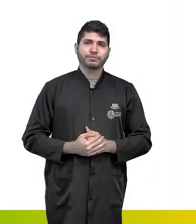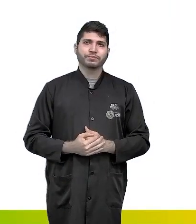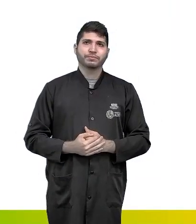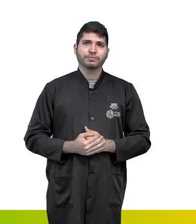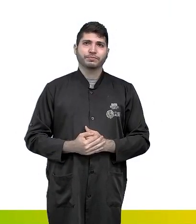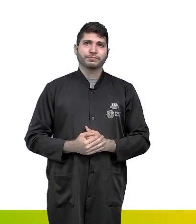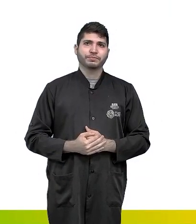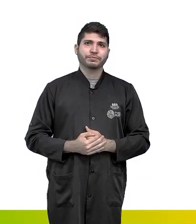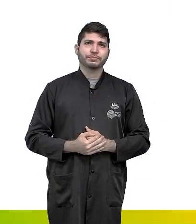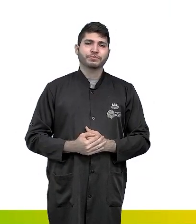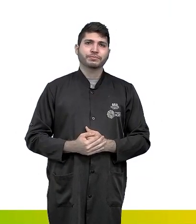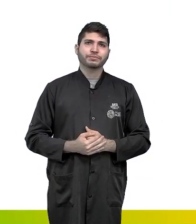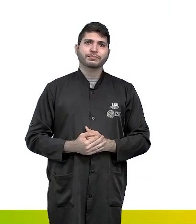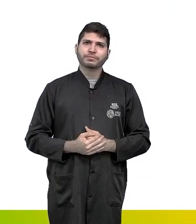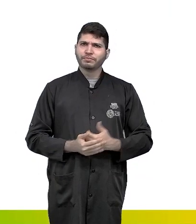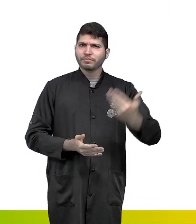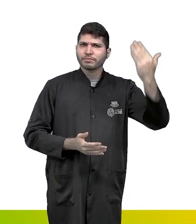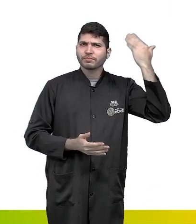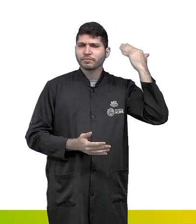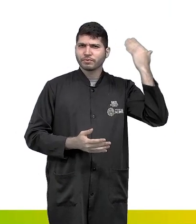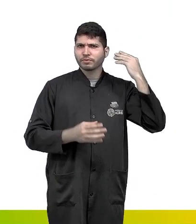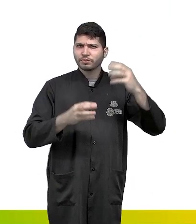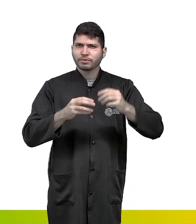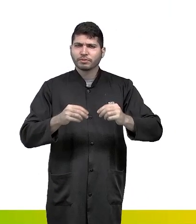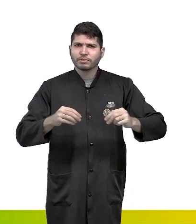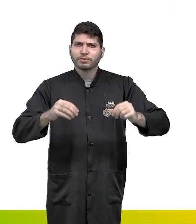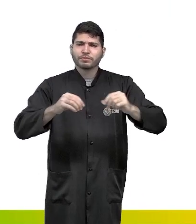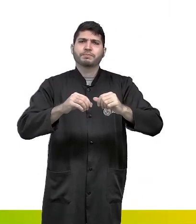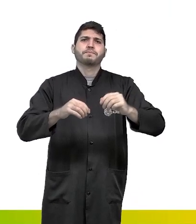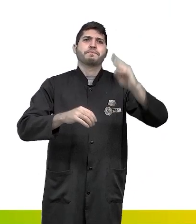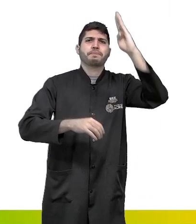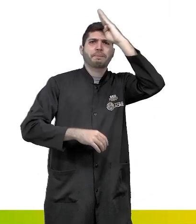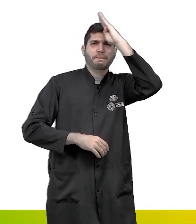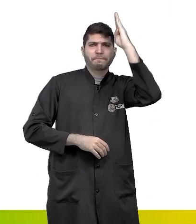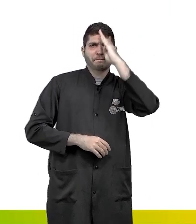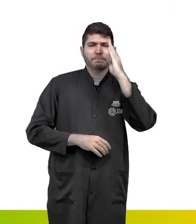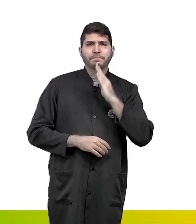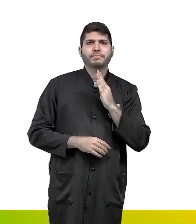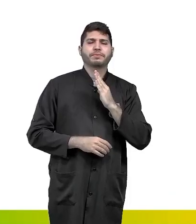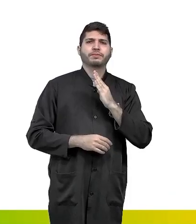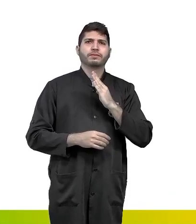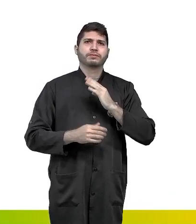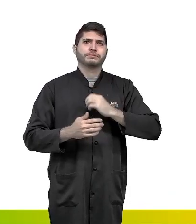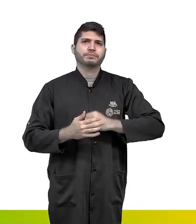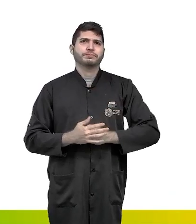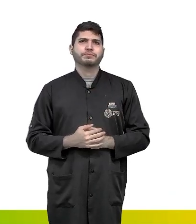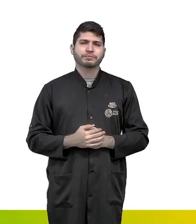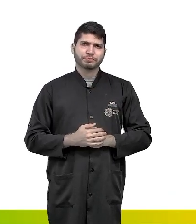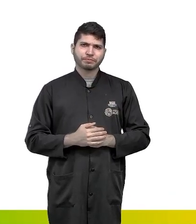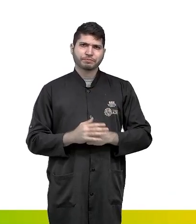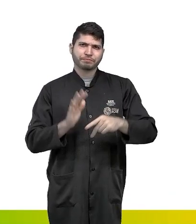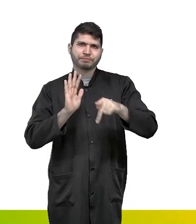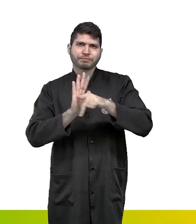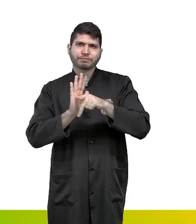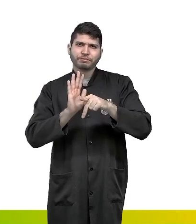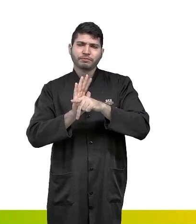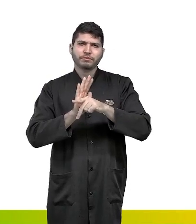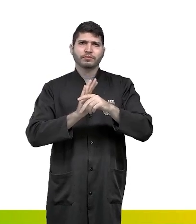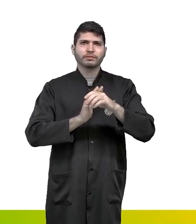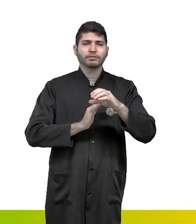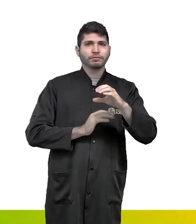colonização. À época, as terras eram brasileiras, eram de propriedade da